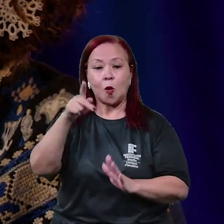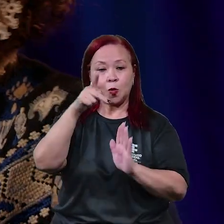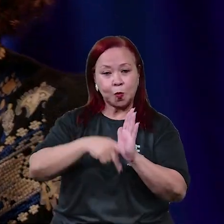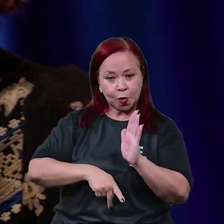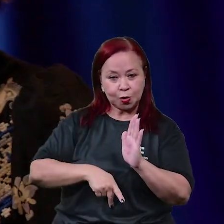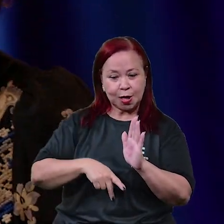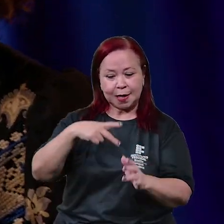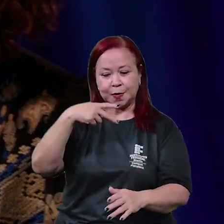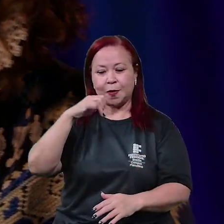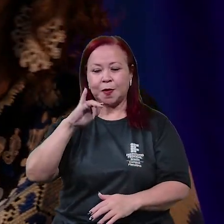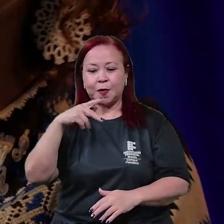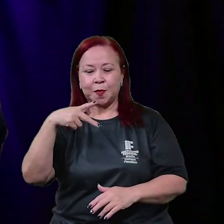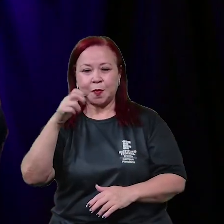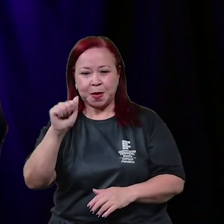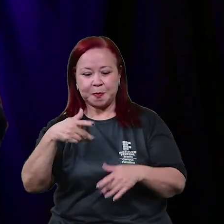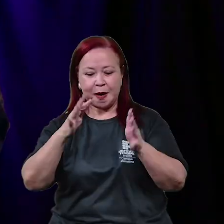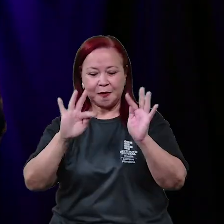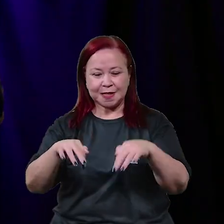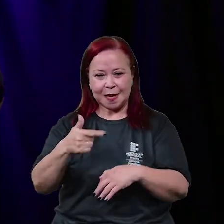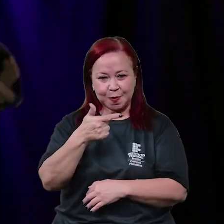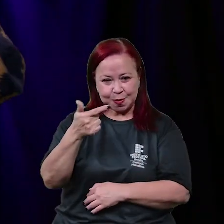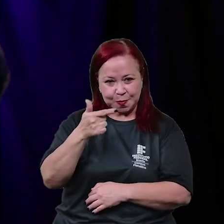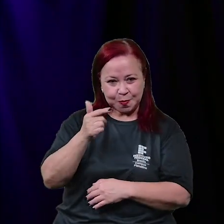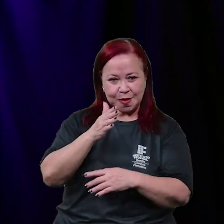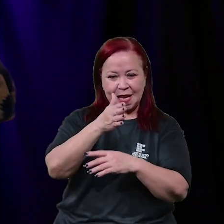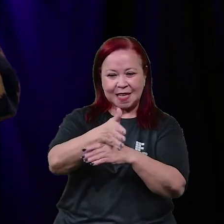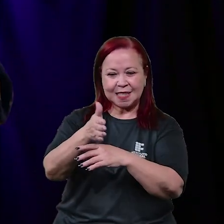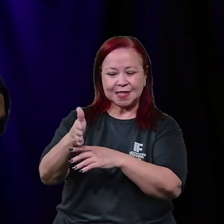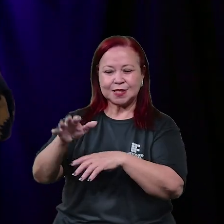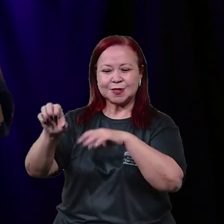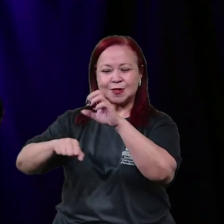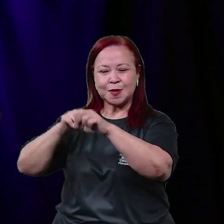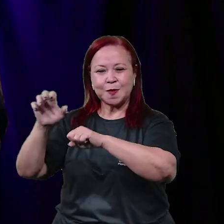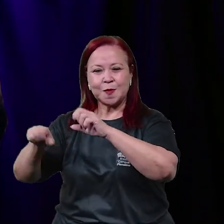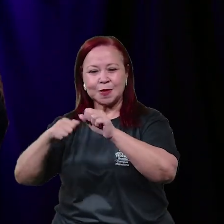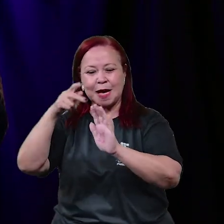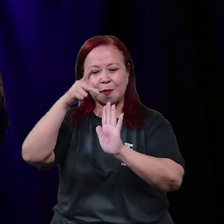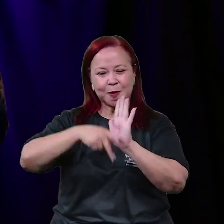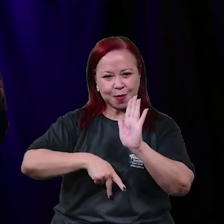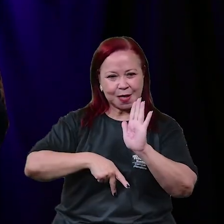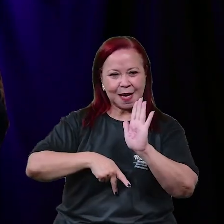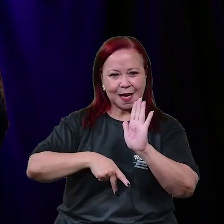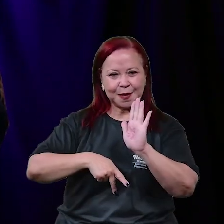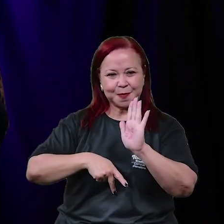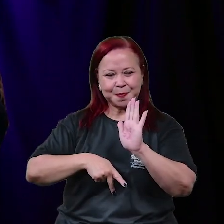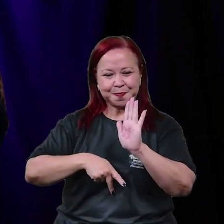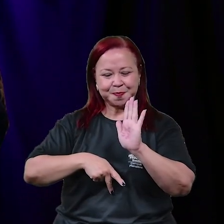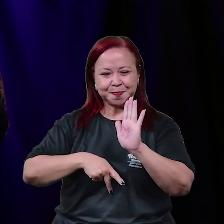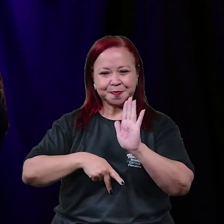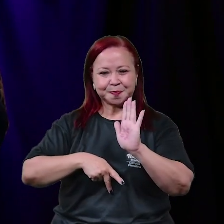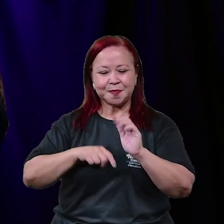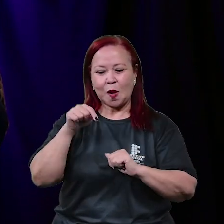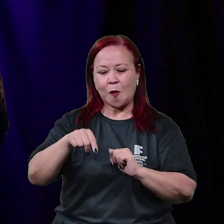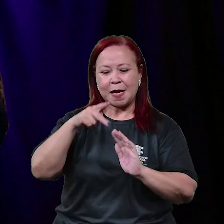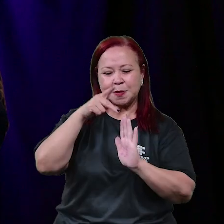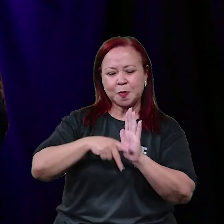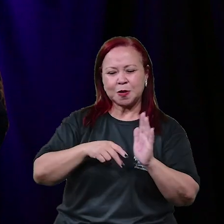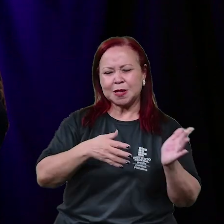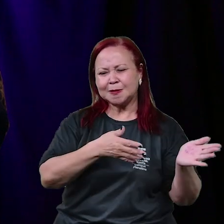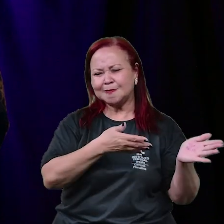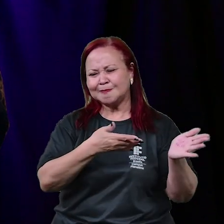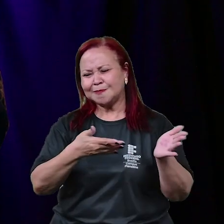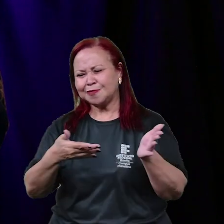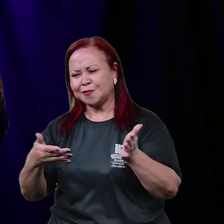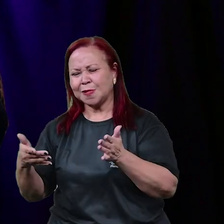segundo documentário. Então a gente ia atrás de projeto e de tal, então esse projeto ele